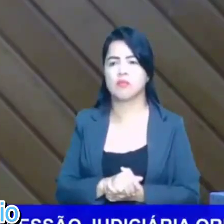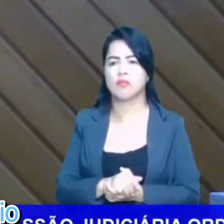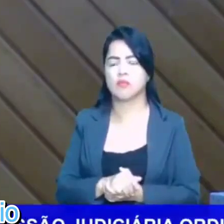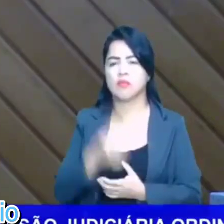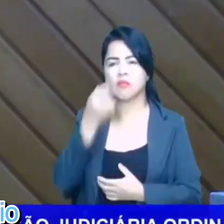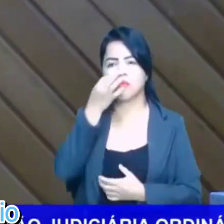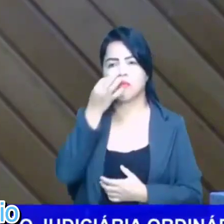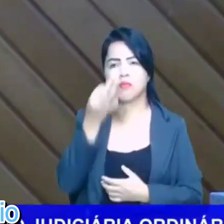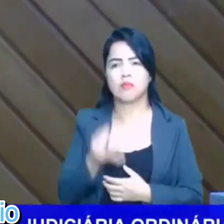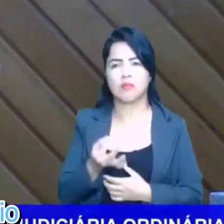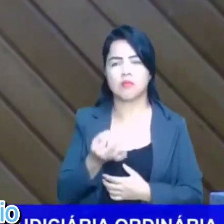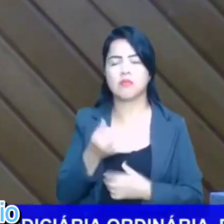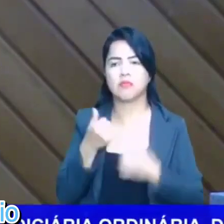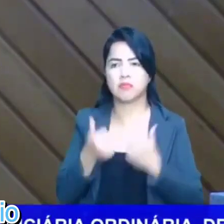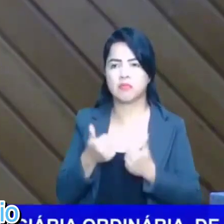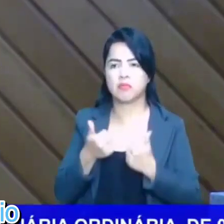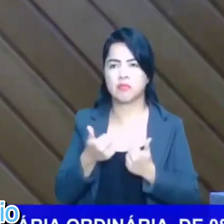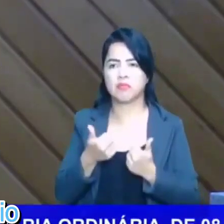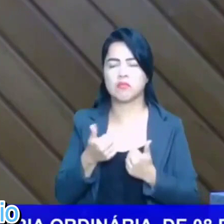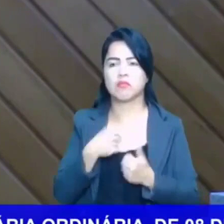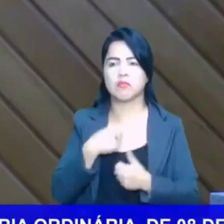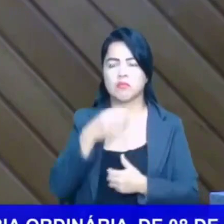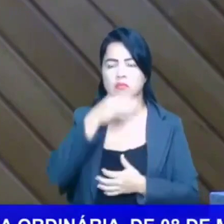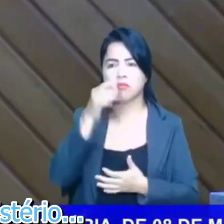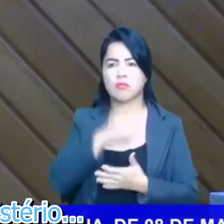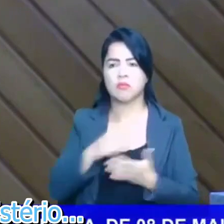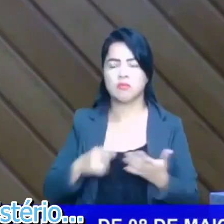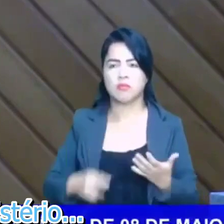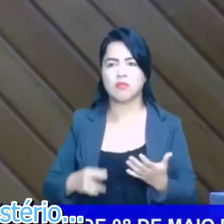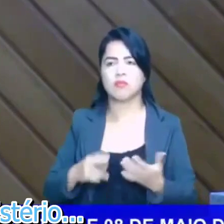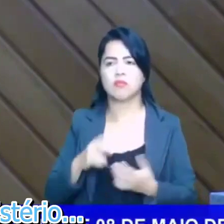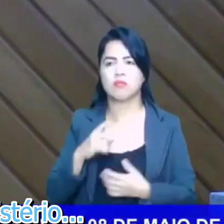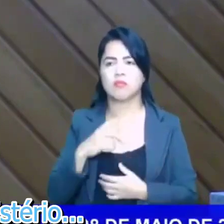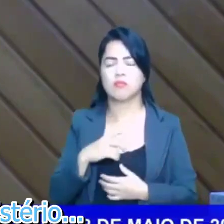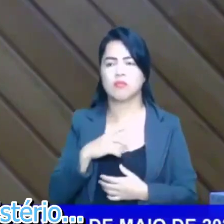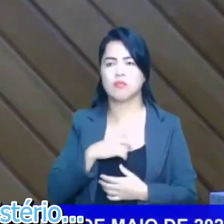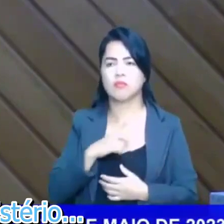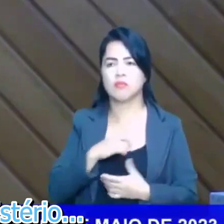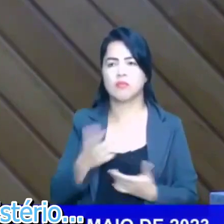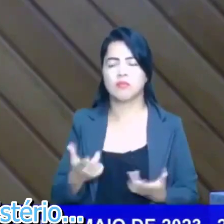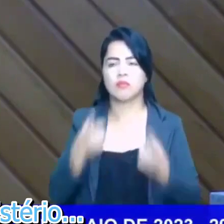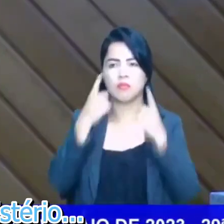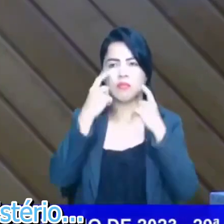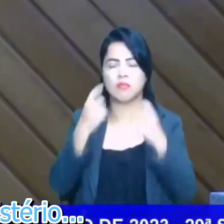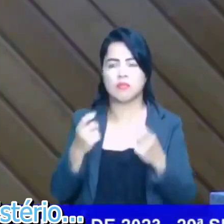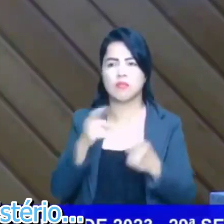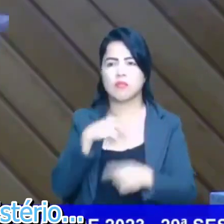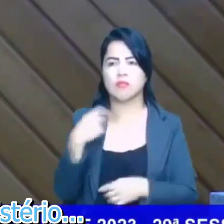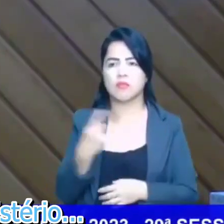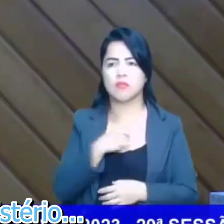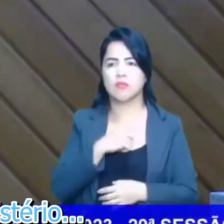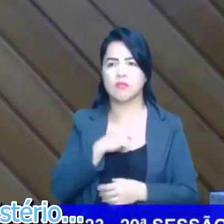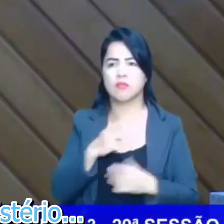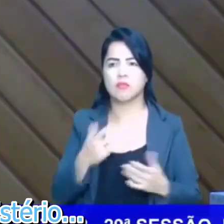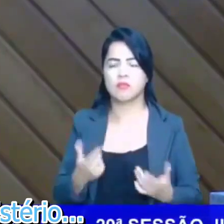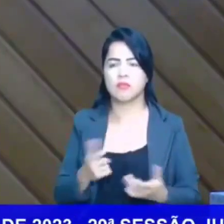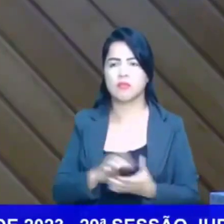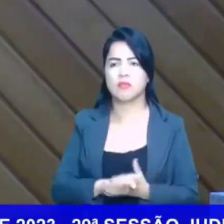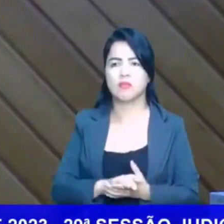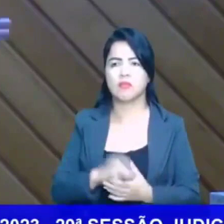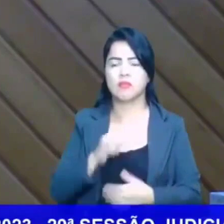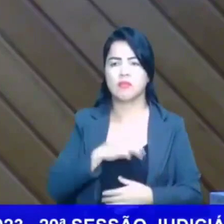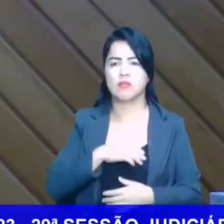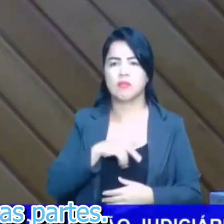Como se verifica muito bem exposado no relatório, e é uma questão muito interessante que nos traz o